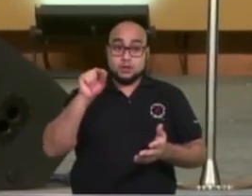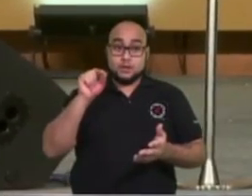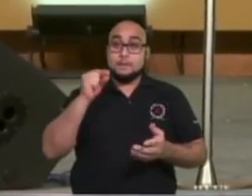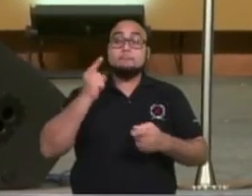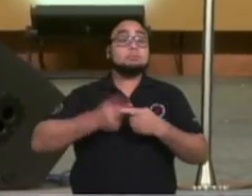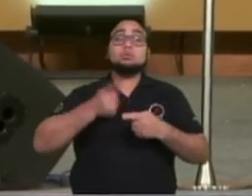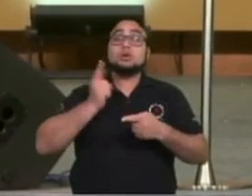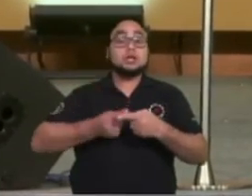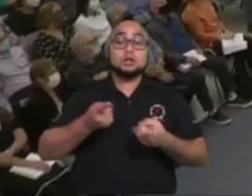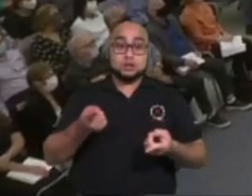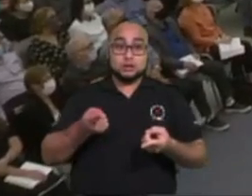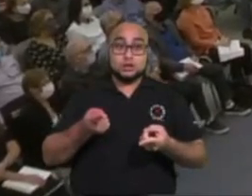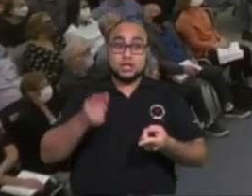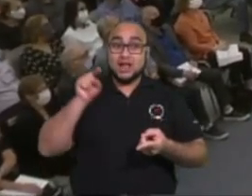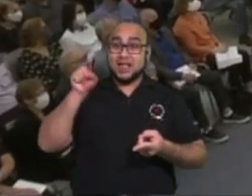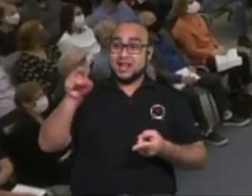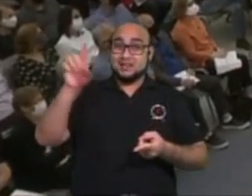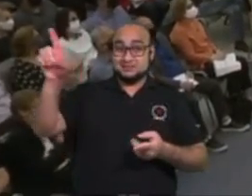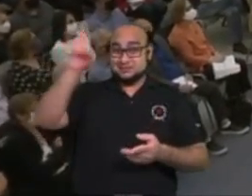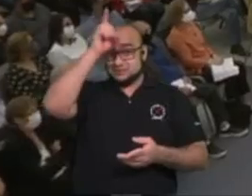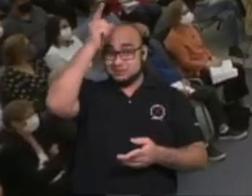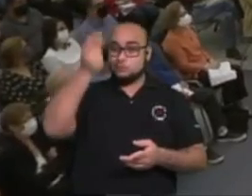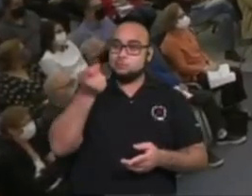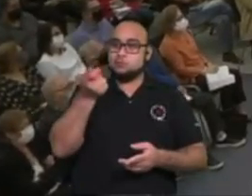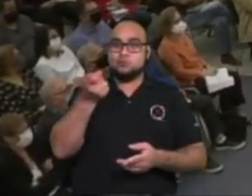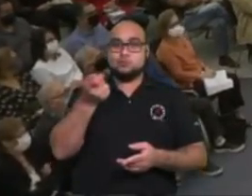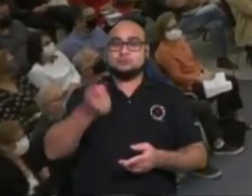Esse cara é pouco criativo